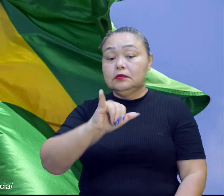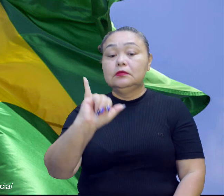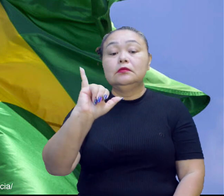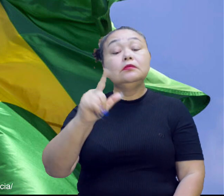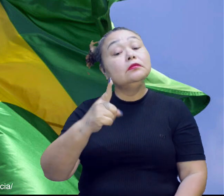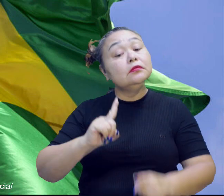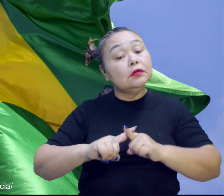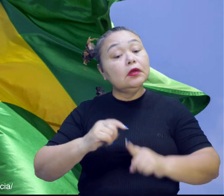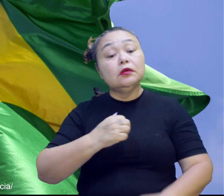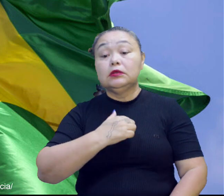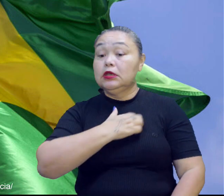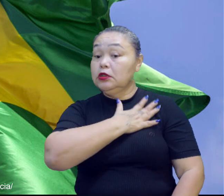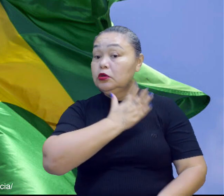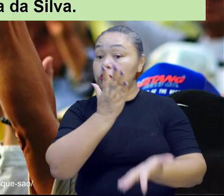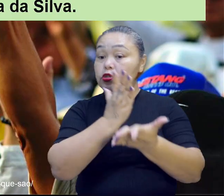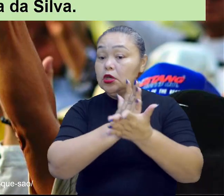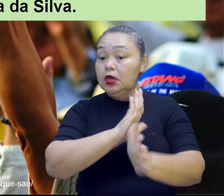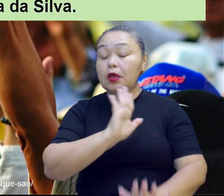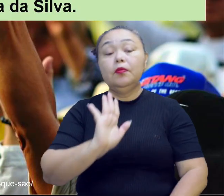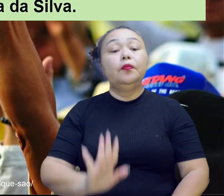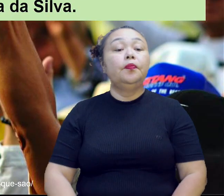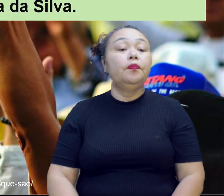a ditadura já acabou.